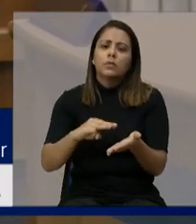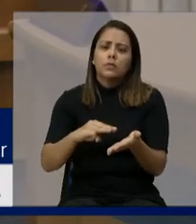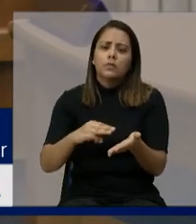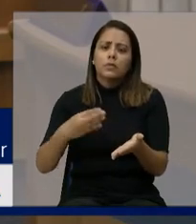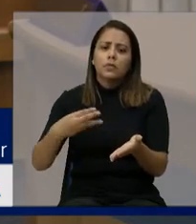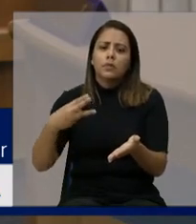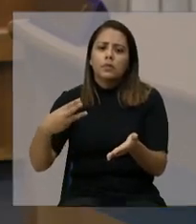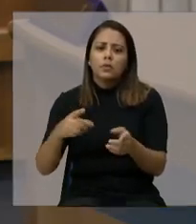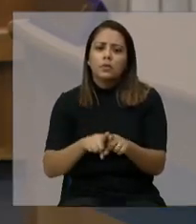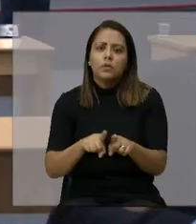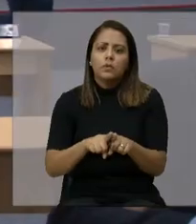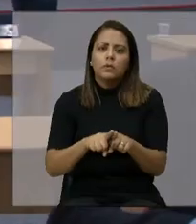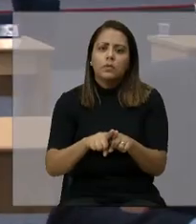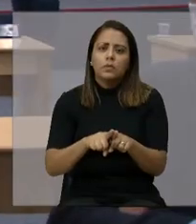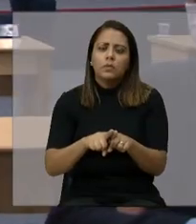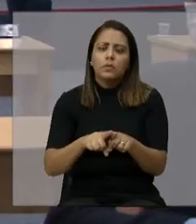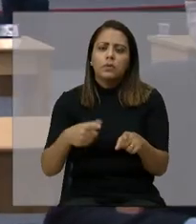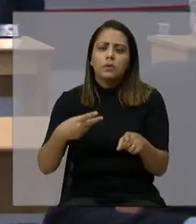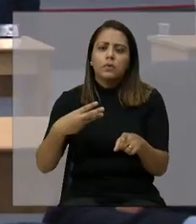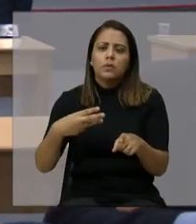1495. Obrigado.